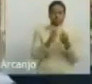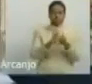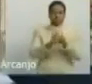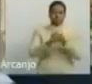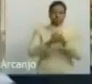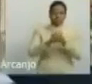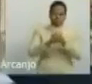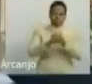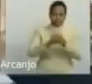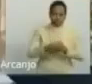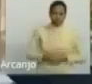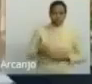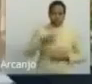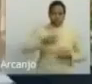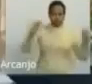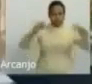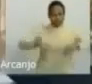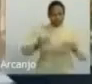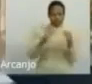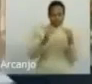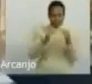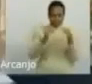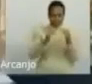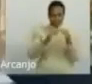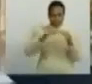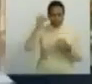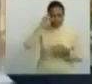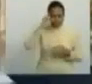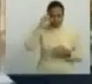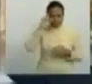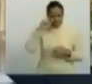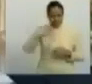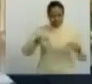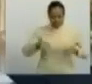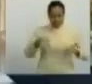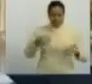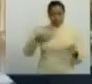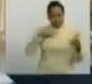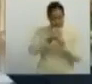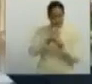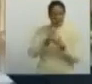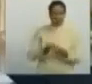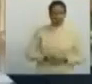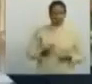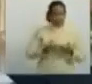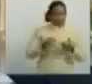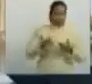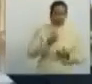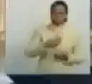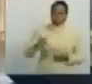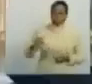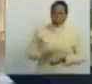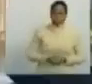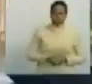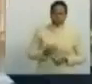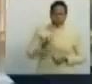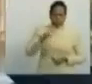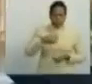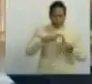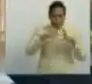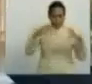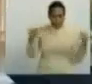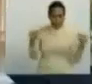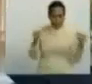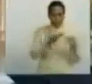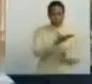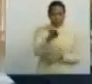aqui. Todo dia você vai me encontrar aqui. Não tem problema. E se eu desaparecer, você já